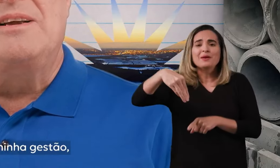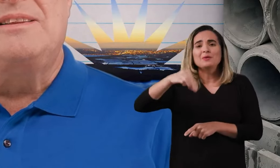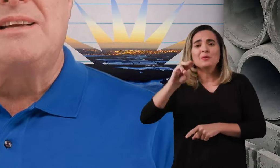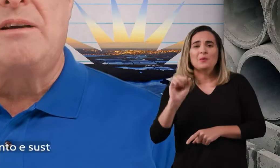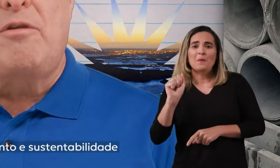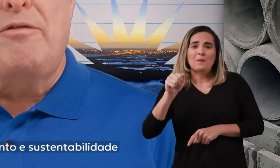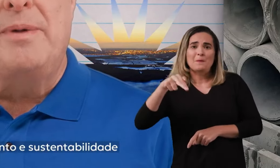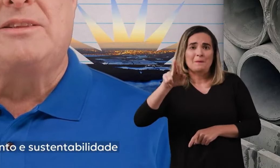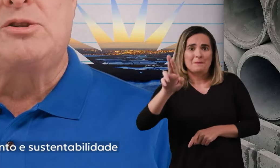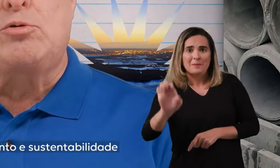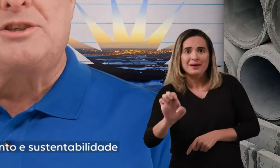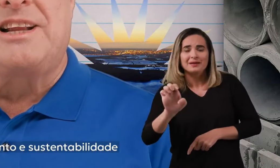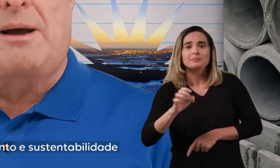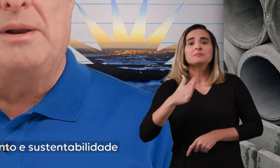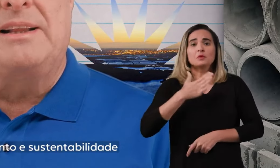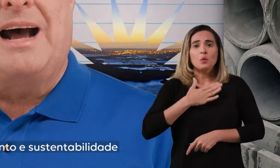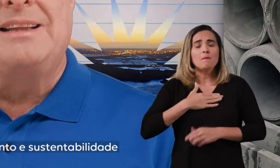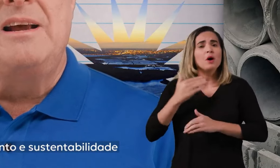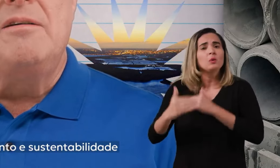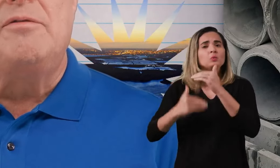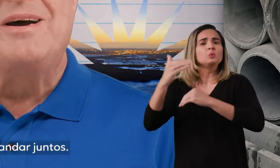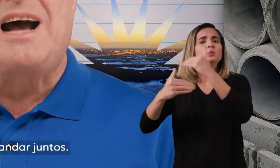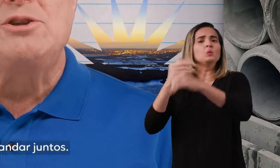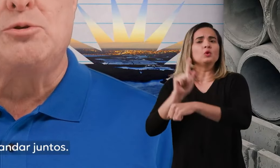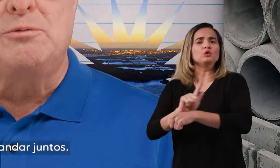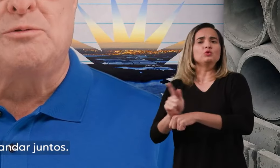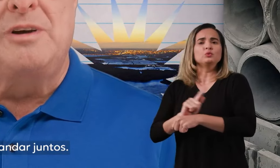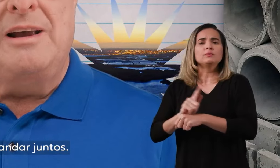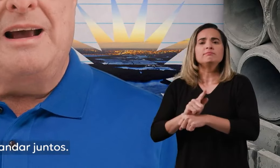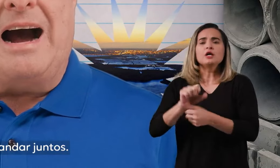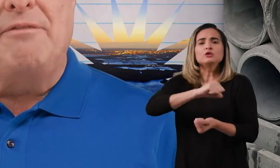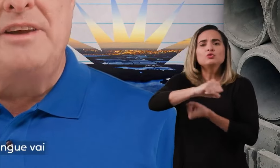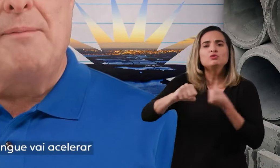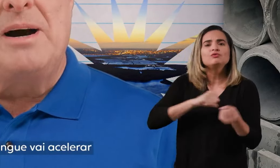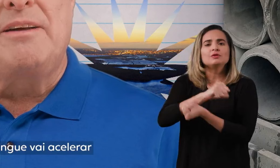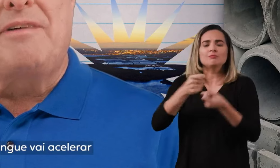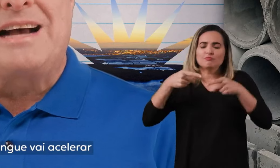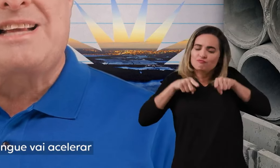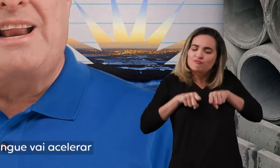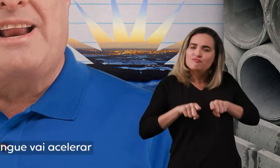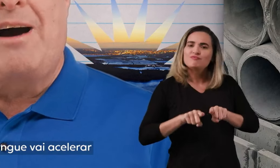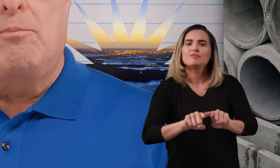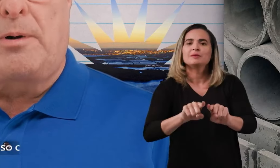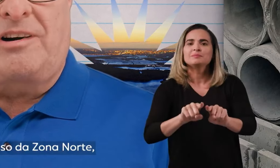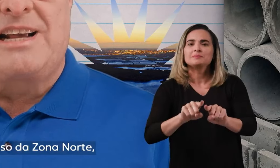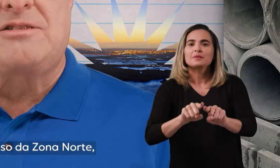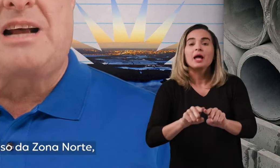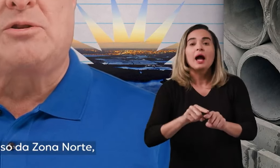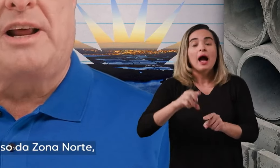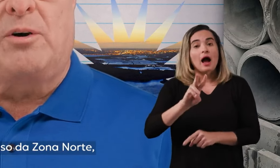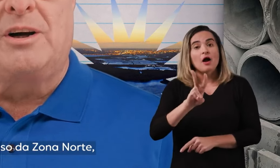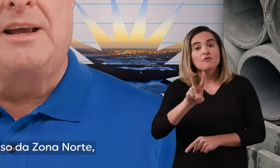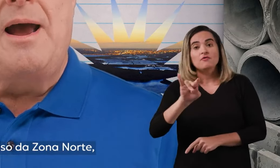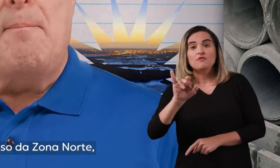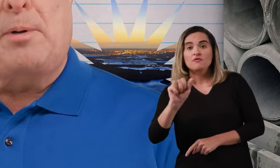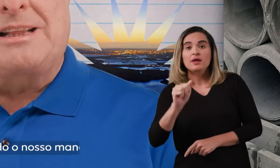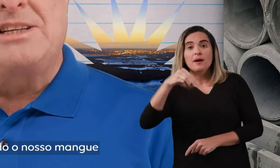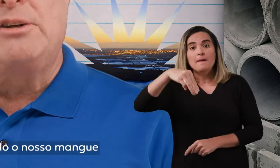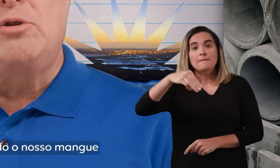gestão, desenvolvimento e sustentabilidade vão andar juntos. A Via Mangue vai acelerar o progresso da Zona